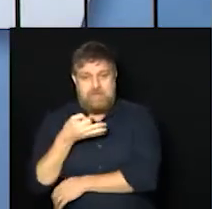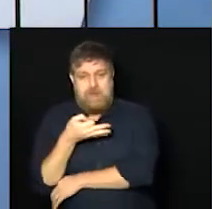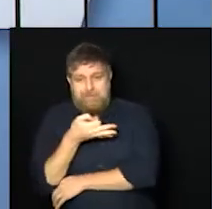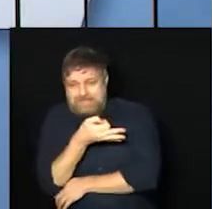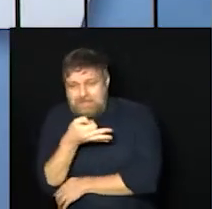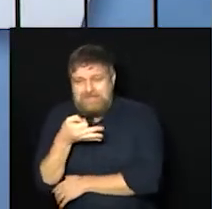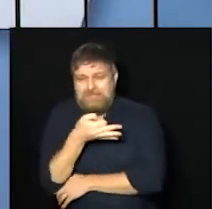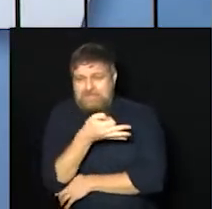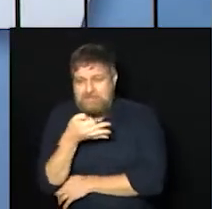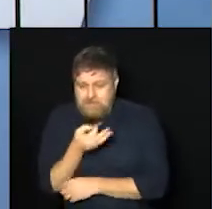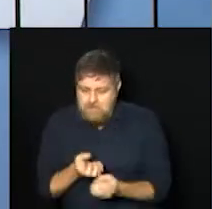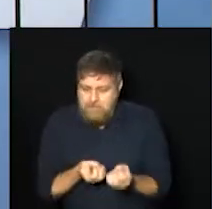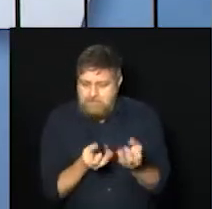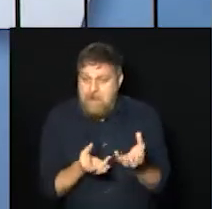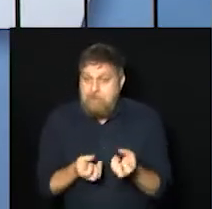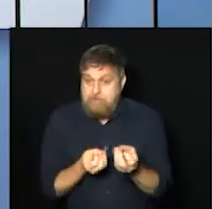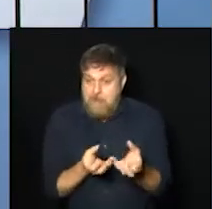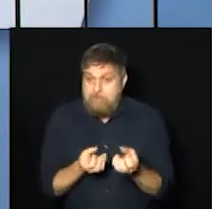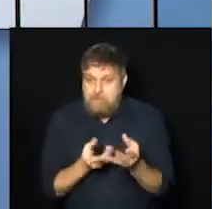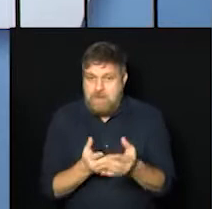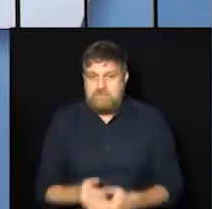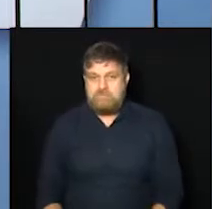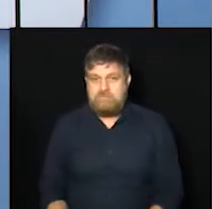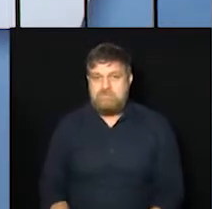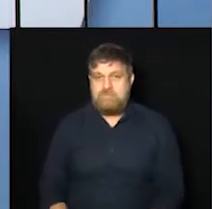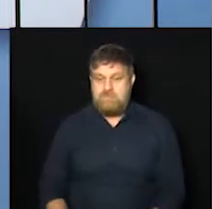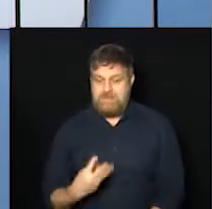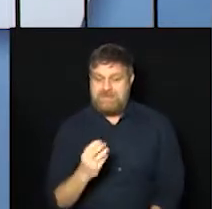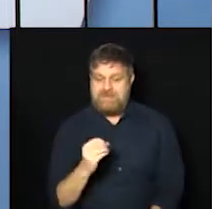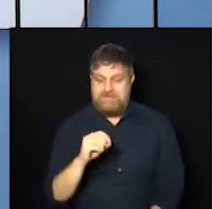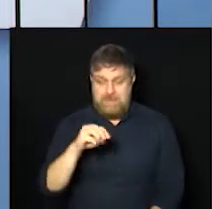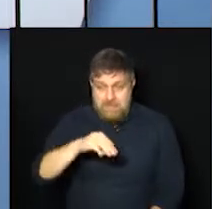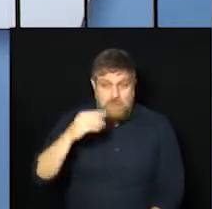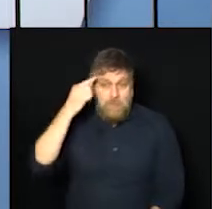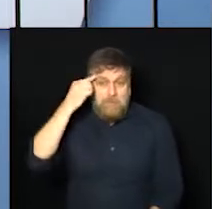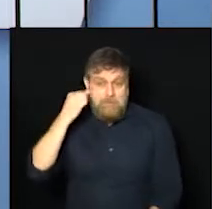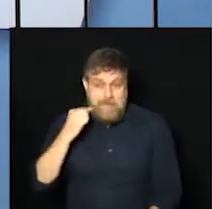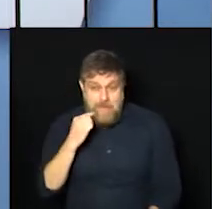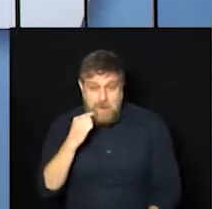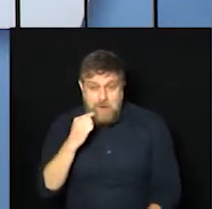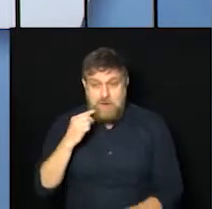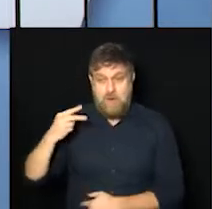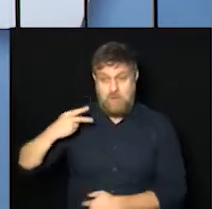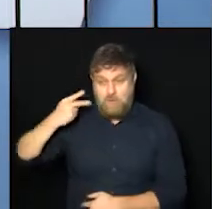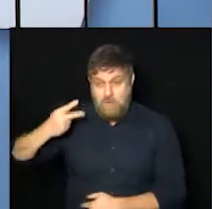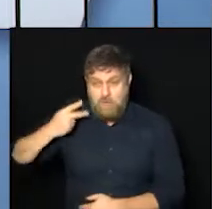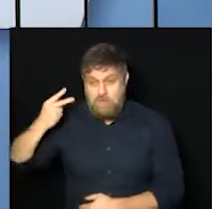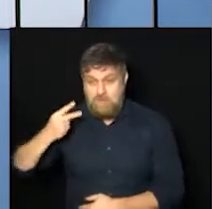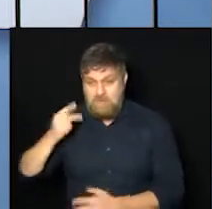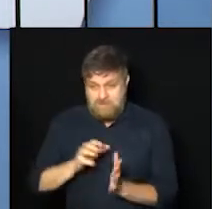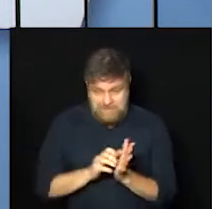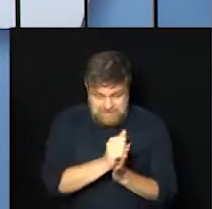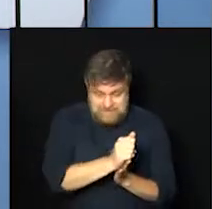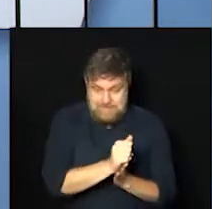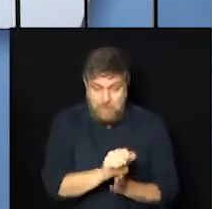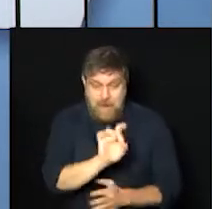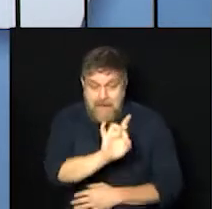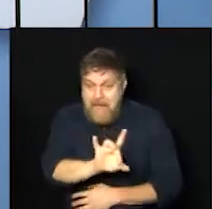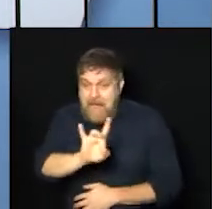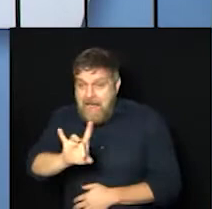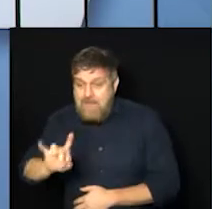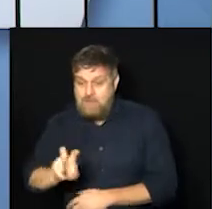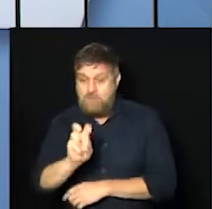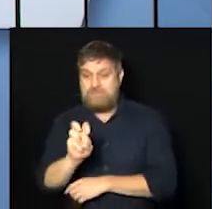com comunicado de vereadores. São 30 minutos em que os parlamentares inscritos, cada um tendo